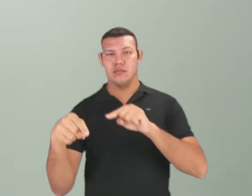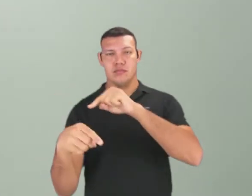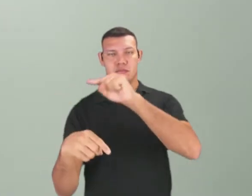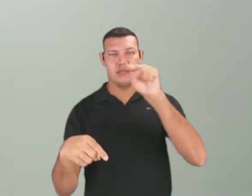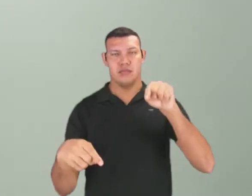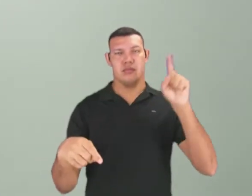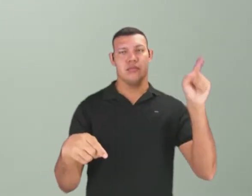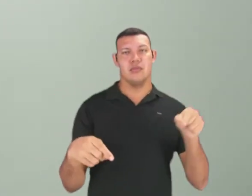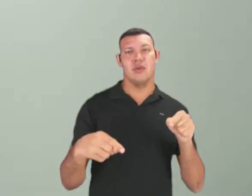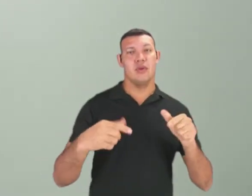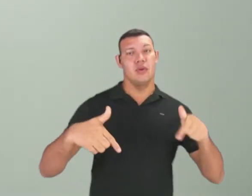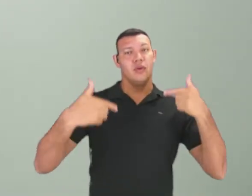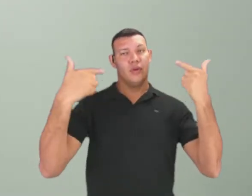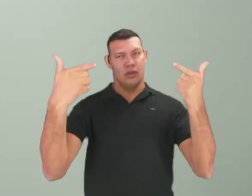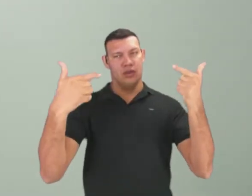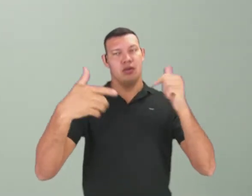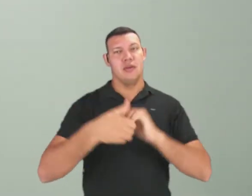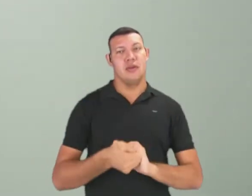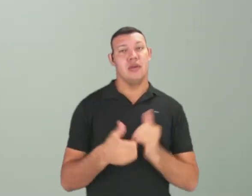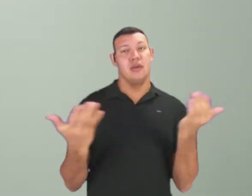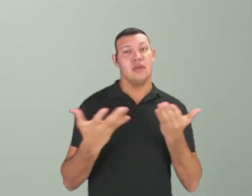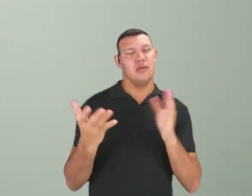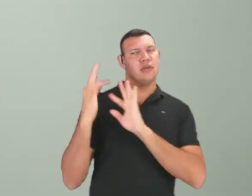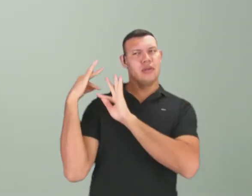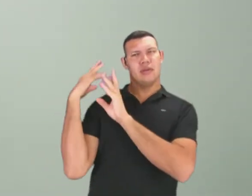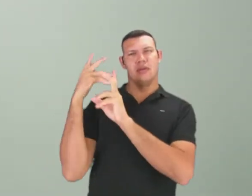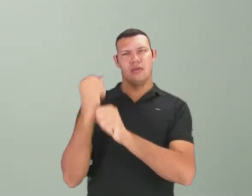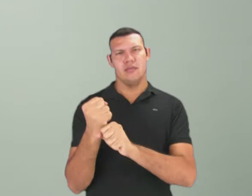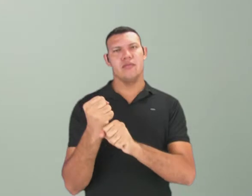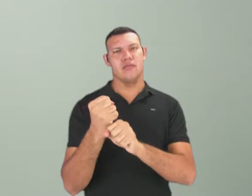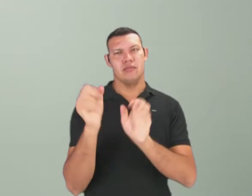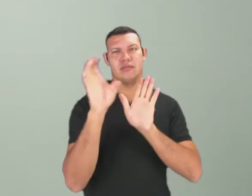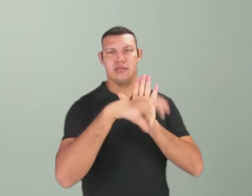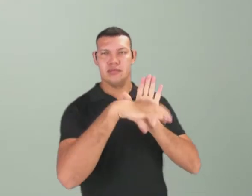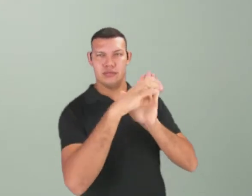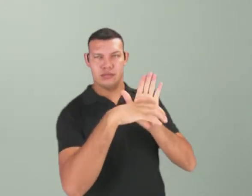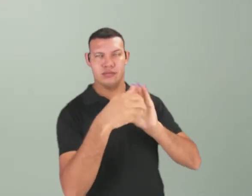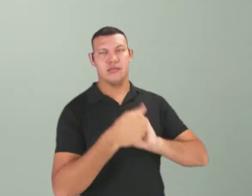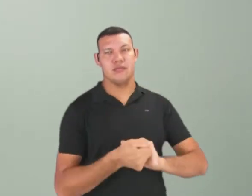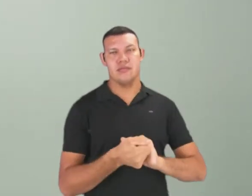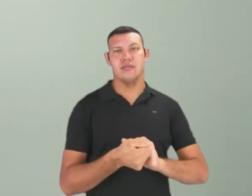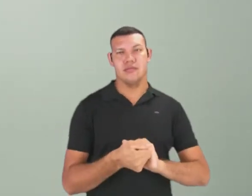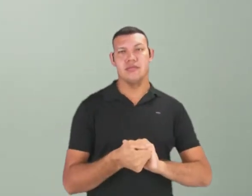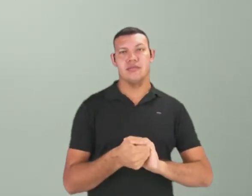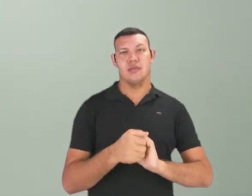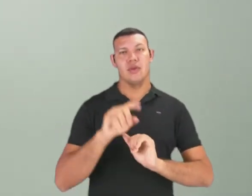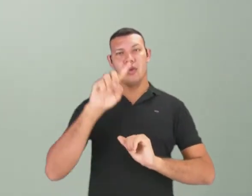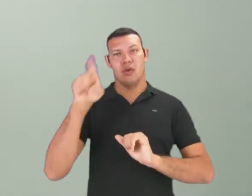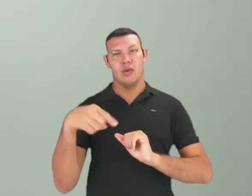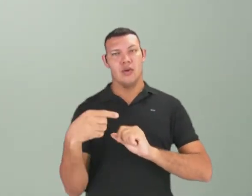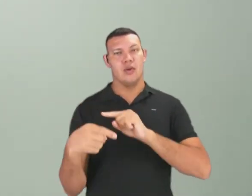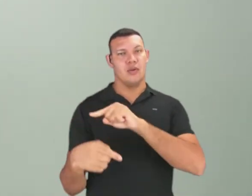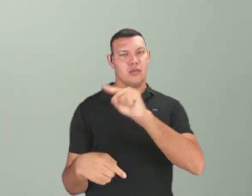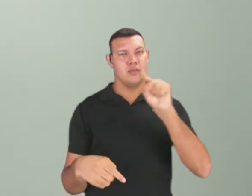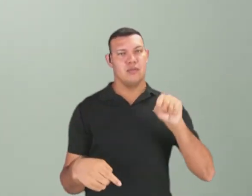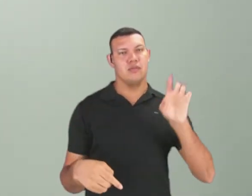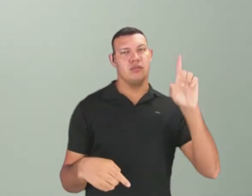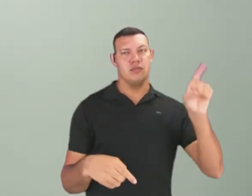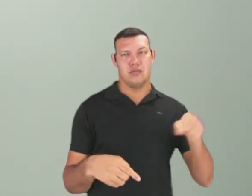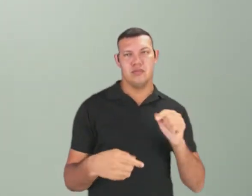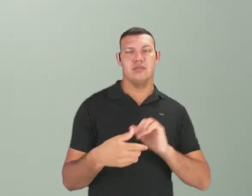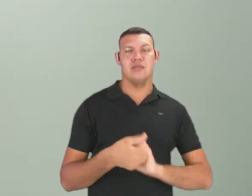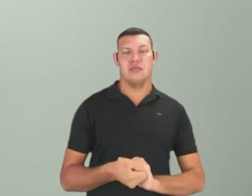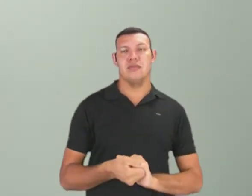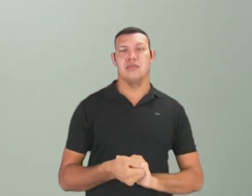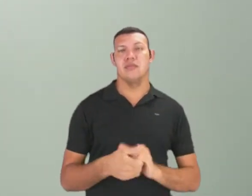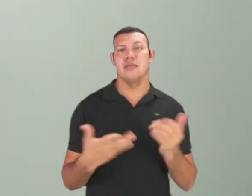vamos retomar alguns conceitos ou alguns conhecimentos acerca da função do segundo grau. Então acompanhe comigo aí